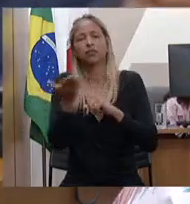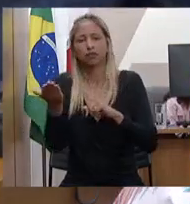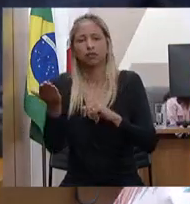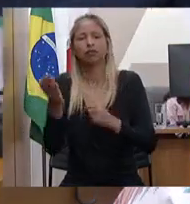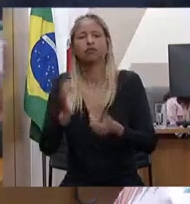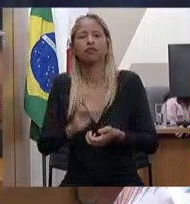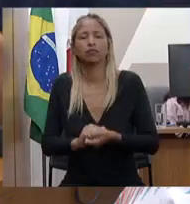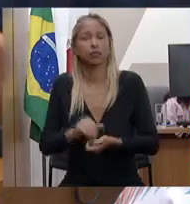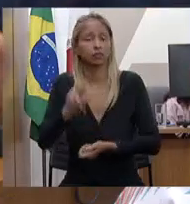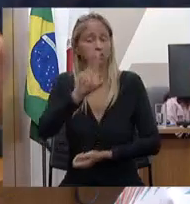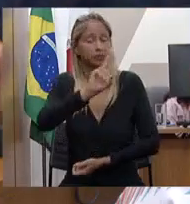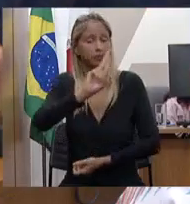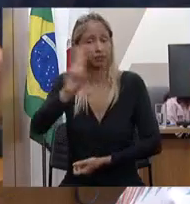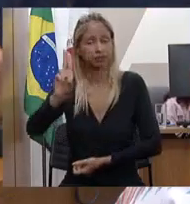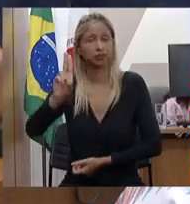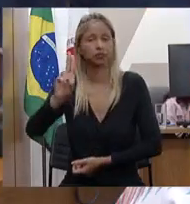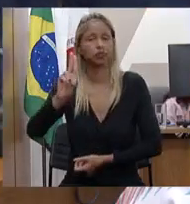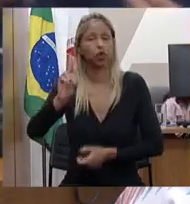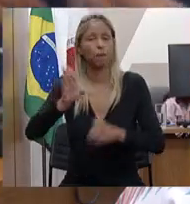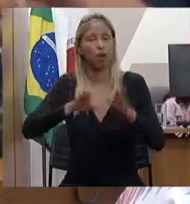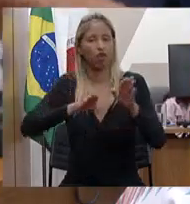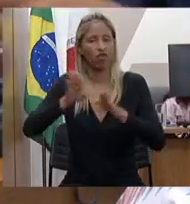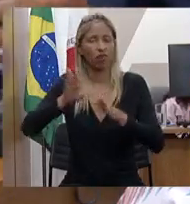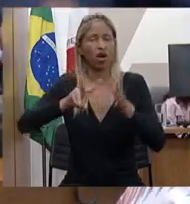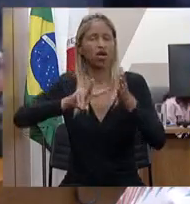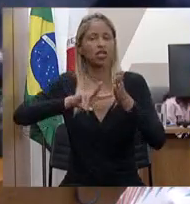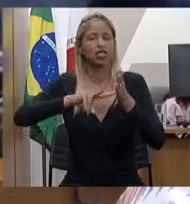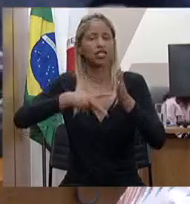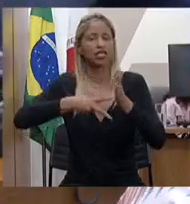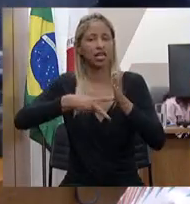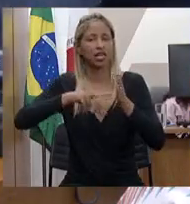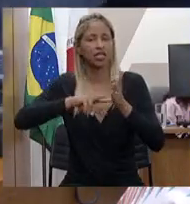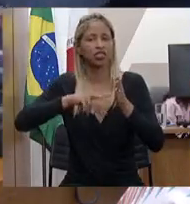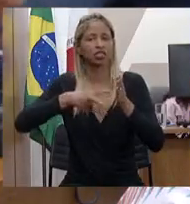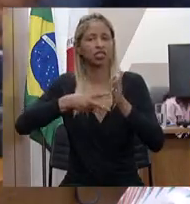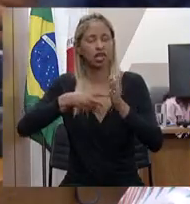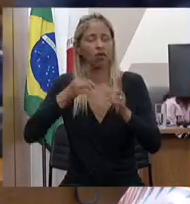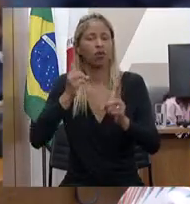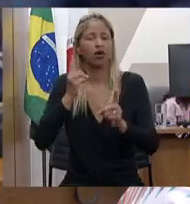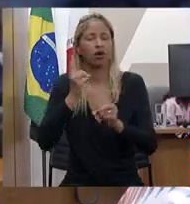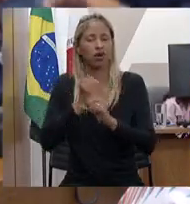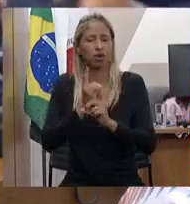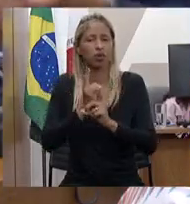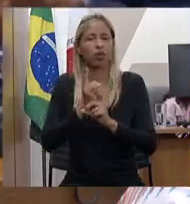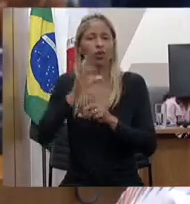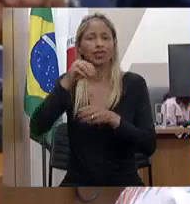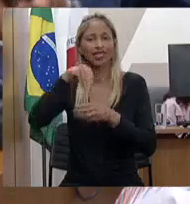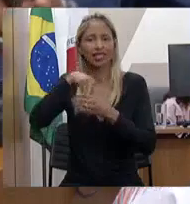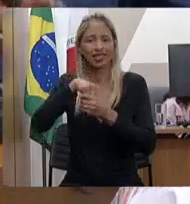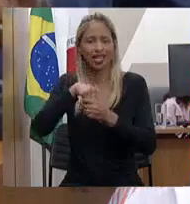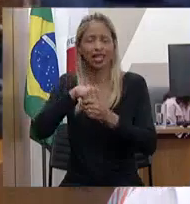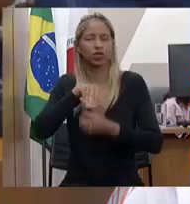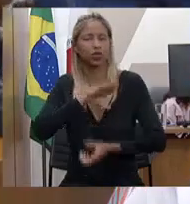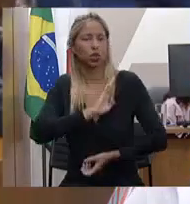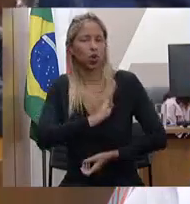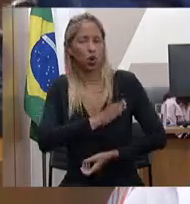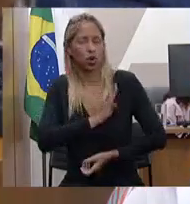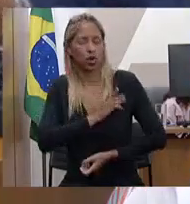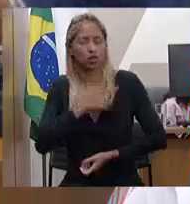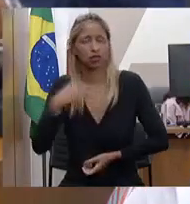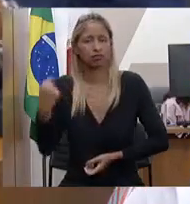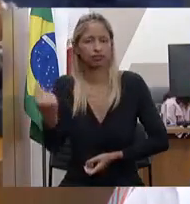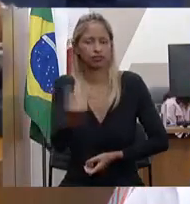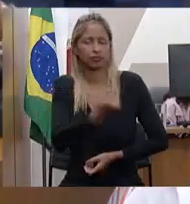em nome do movimento sindical que ele se encontra dentro do coração de todos